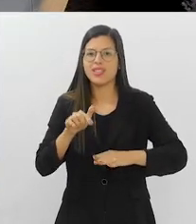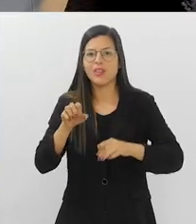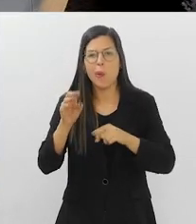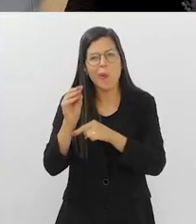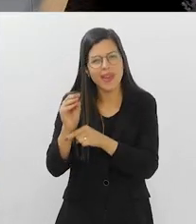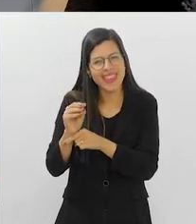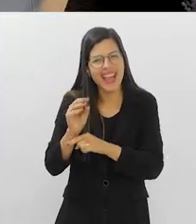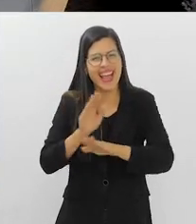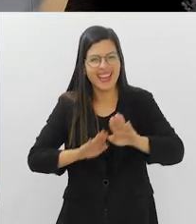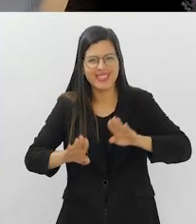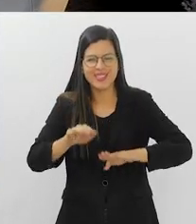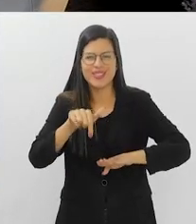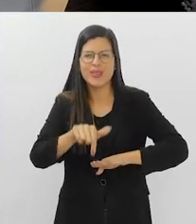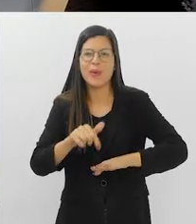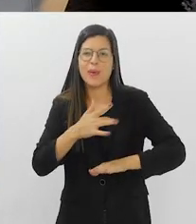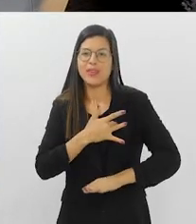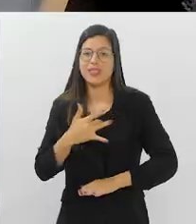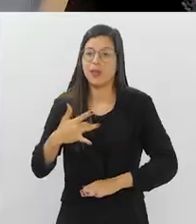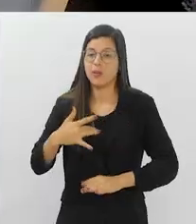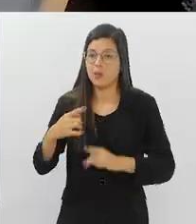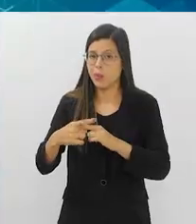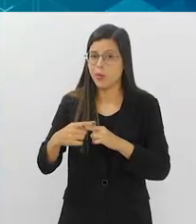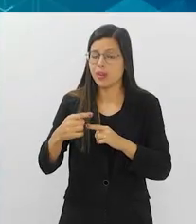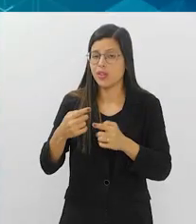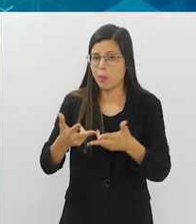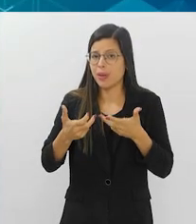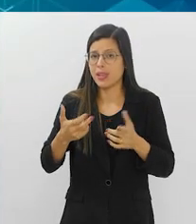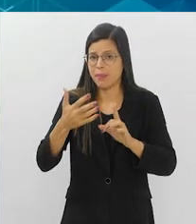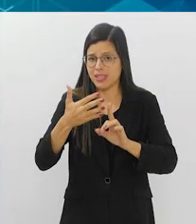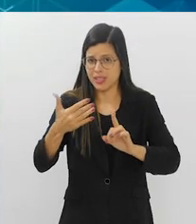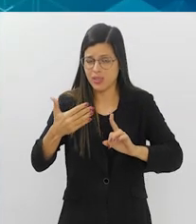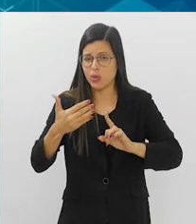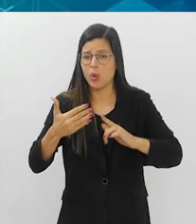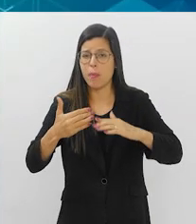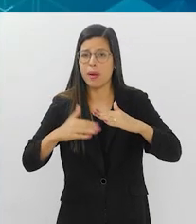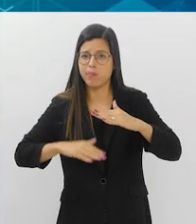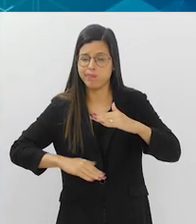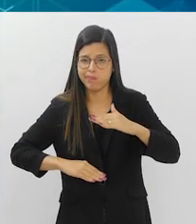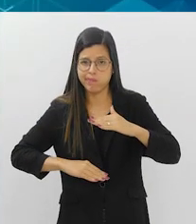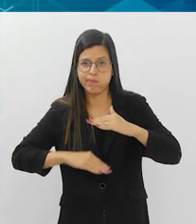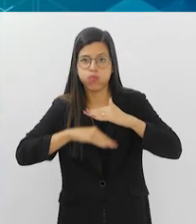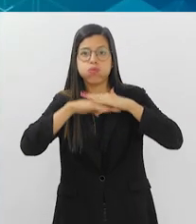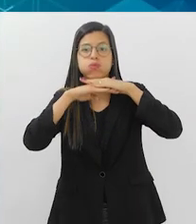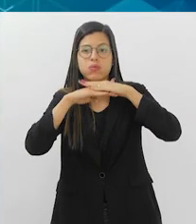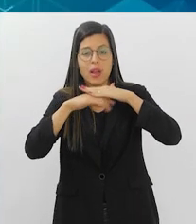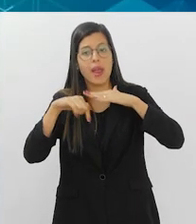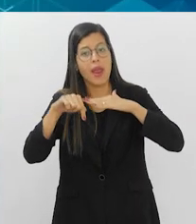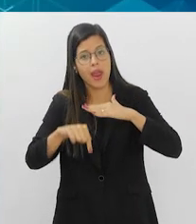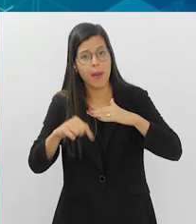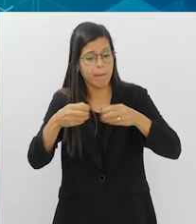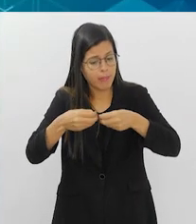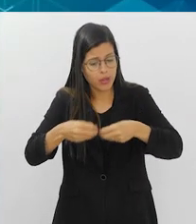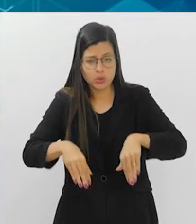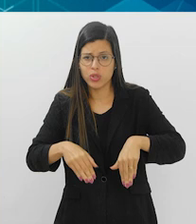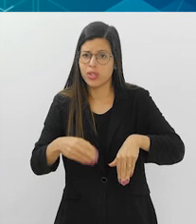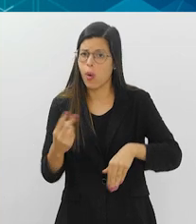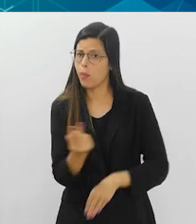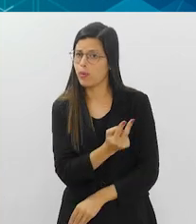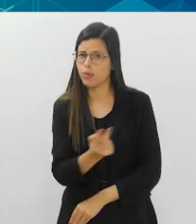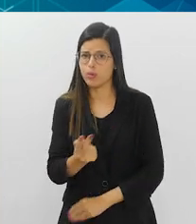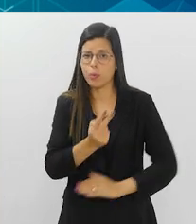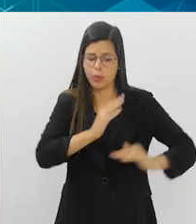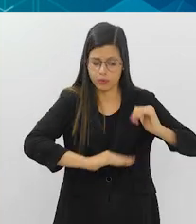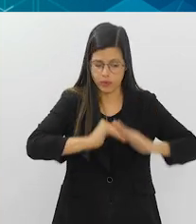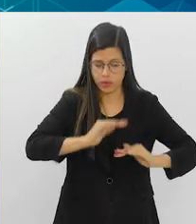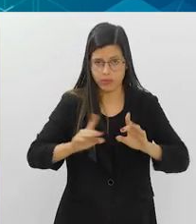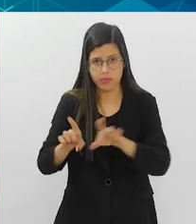a saúde do colaborador, porque a gente vê que o burnout é muito prejudicial para o colaborador e também para a empresa, porque ele vai produzindo cada